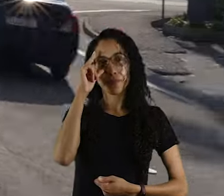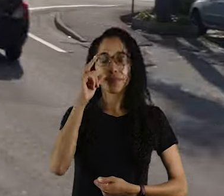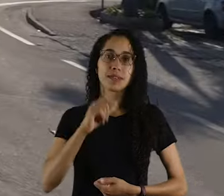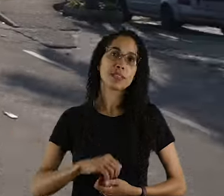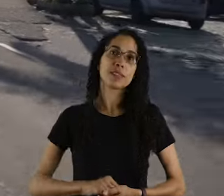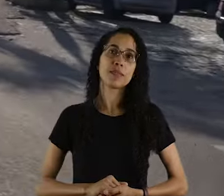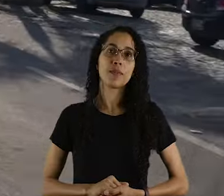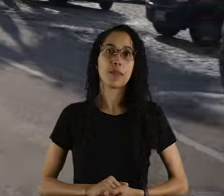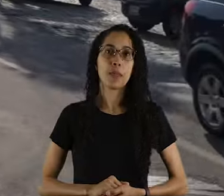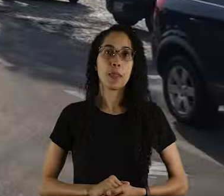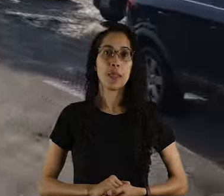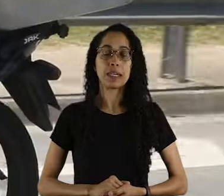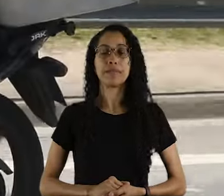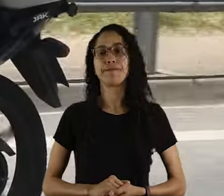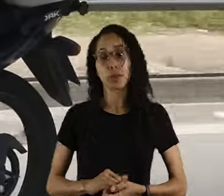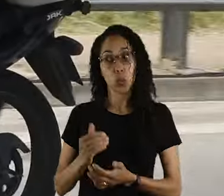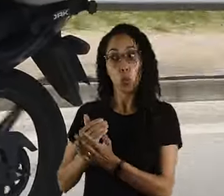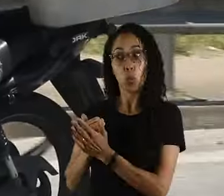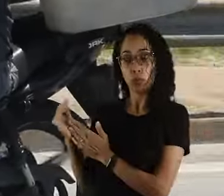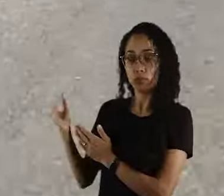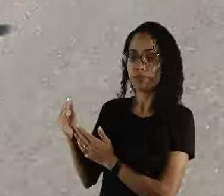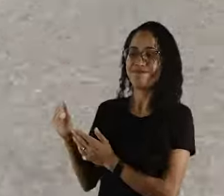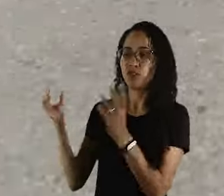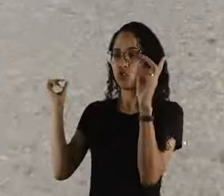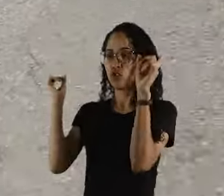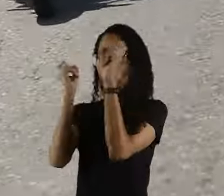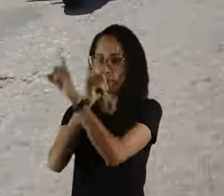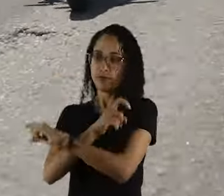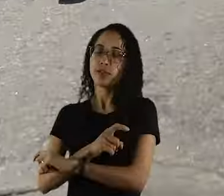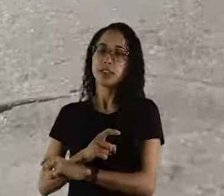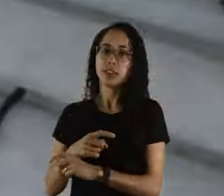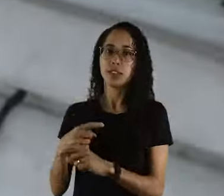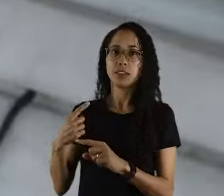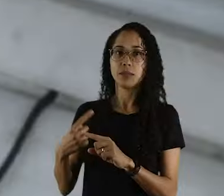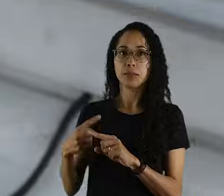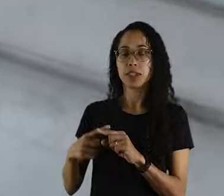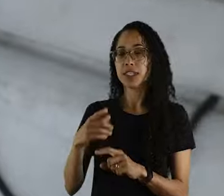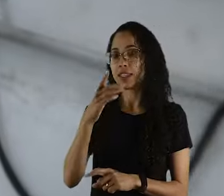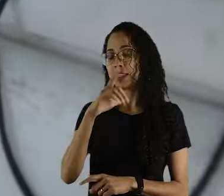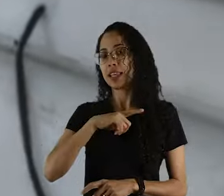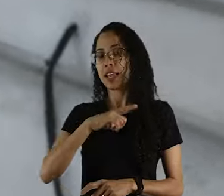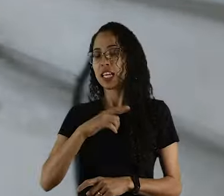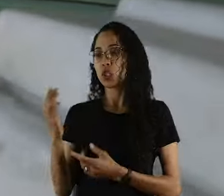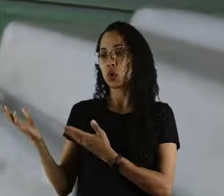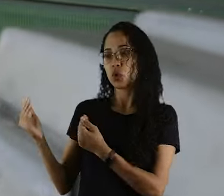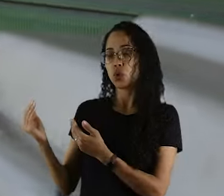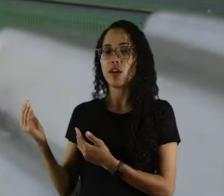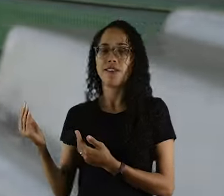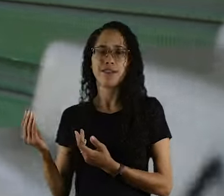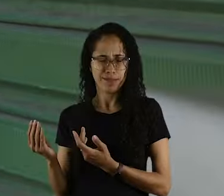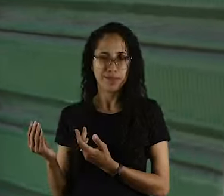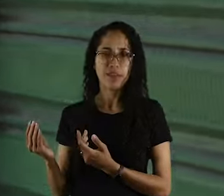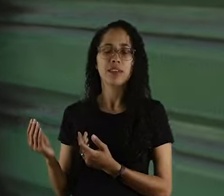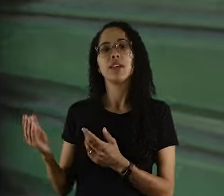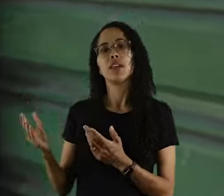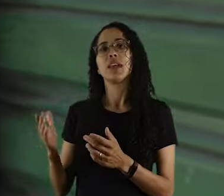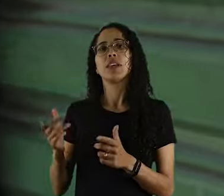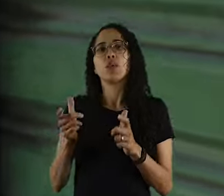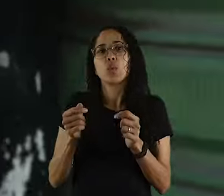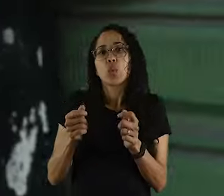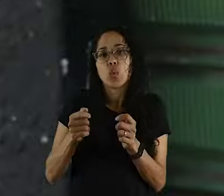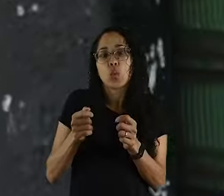Início é complexo. Os nomes totalmente diferentes que a gente só via pela